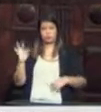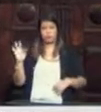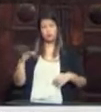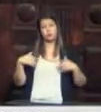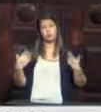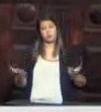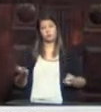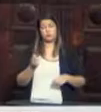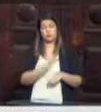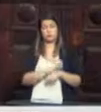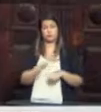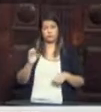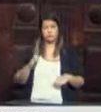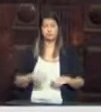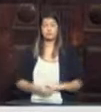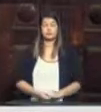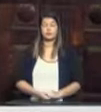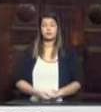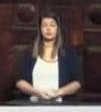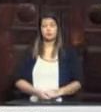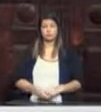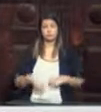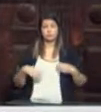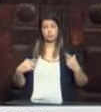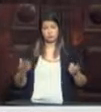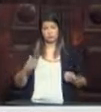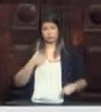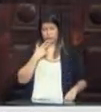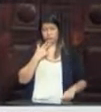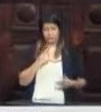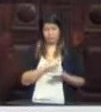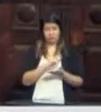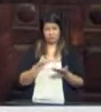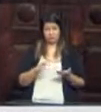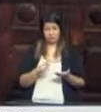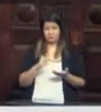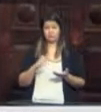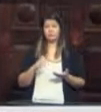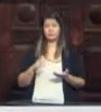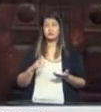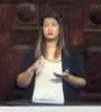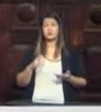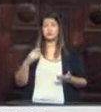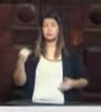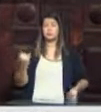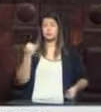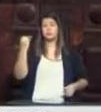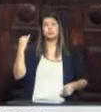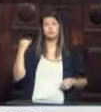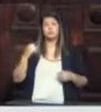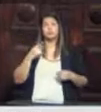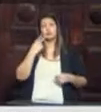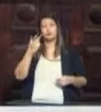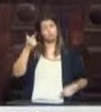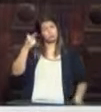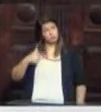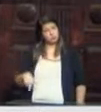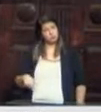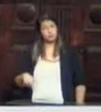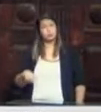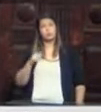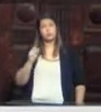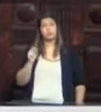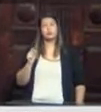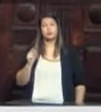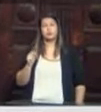de legado, é importante a gente ressaltar mais uma vez a questão da falta de transparência